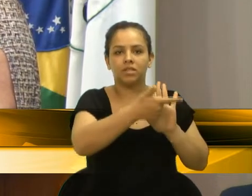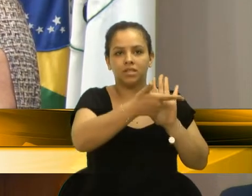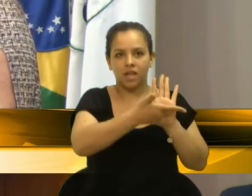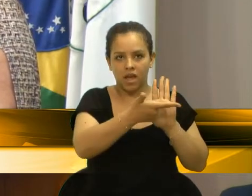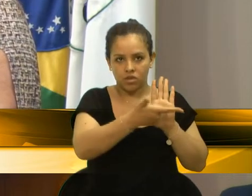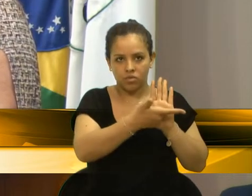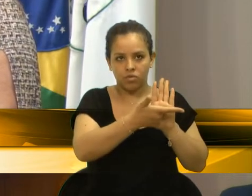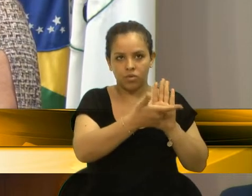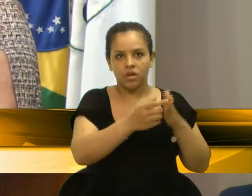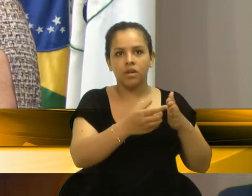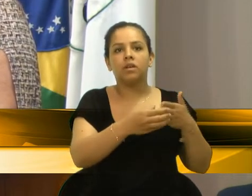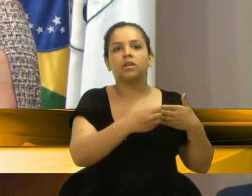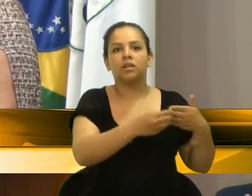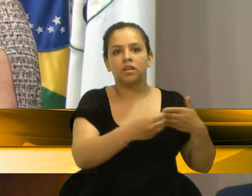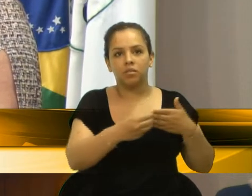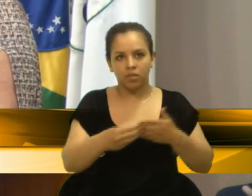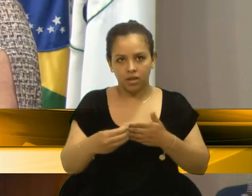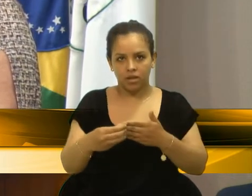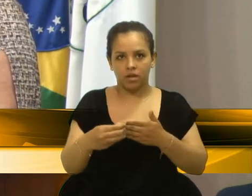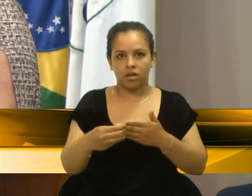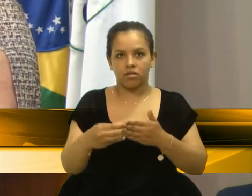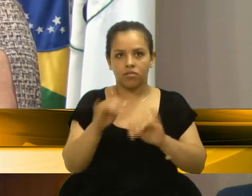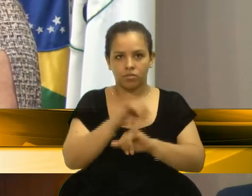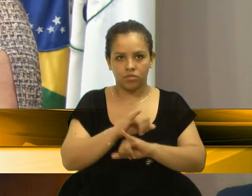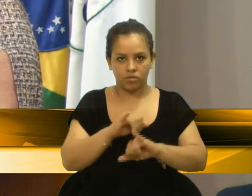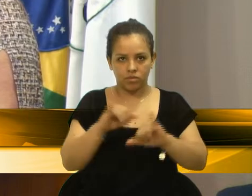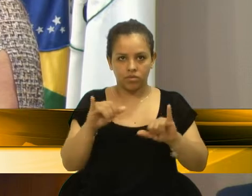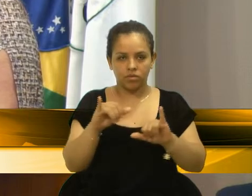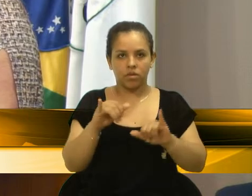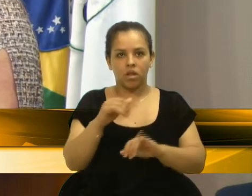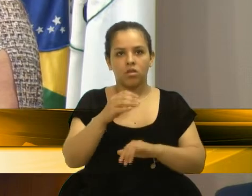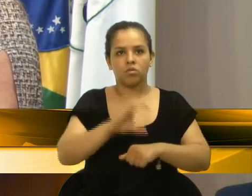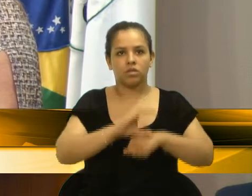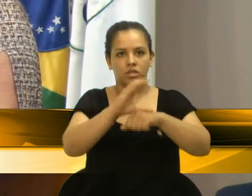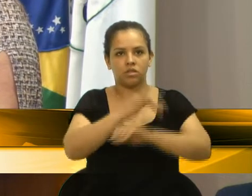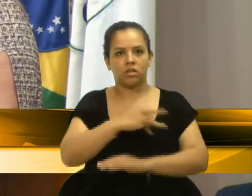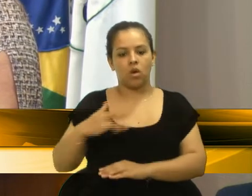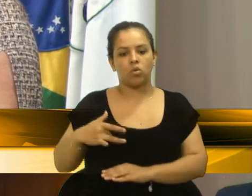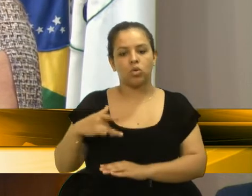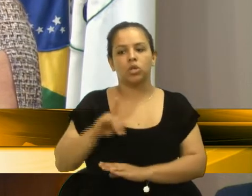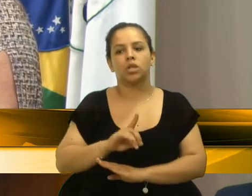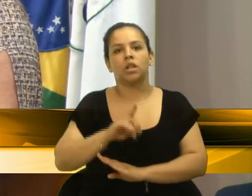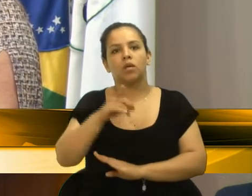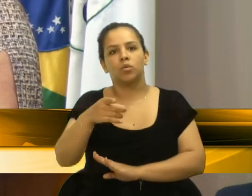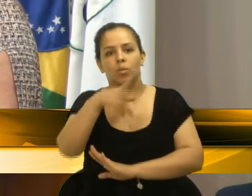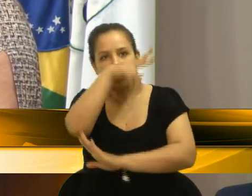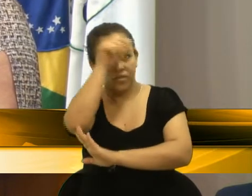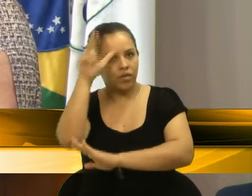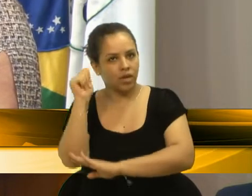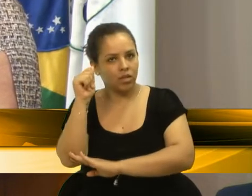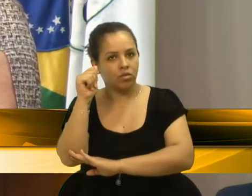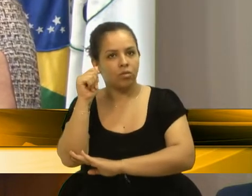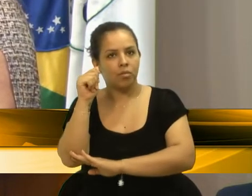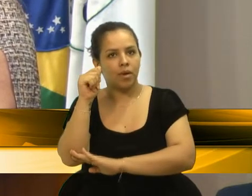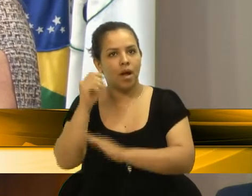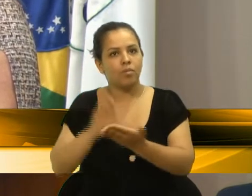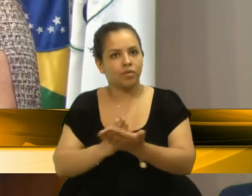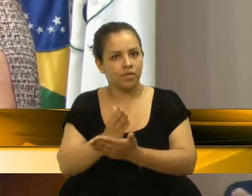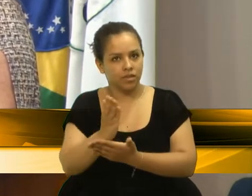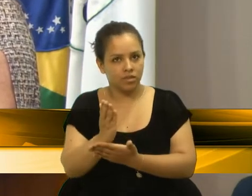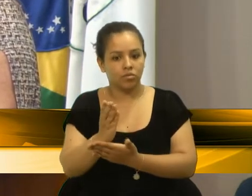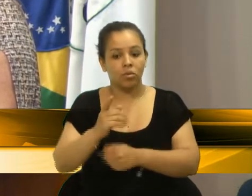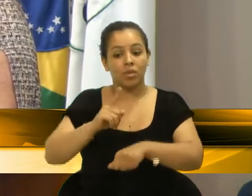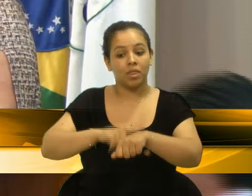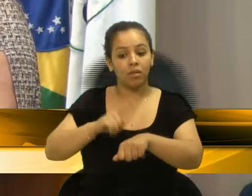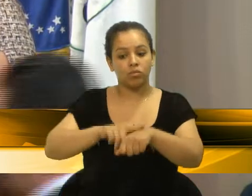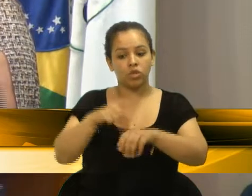as resoluções do Conselho Municipal de Saúde ao prefeito para homologação, num prazo de